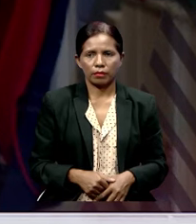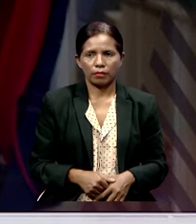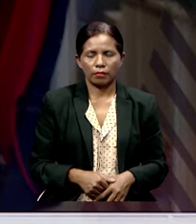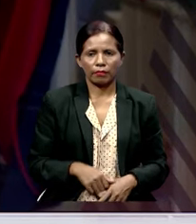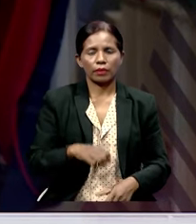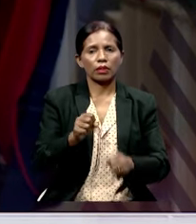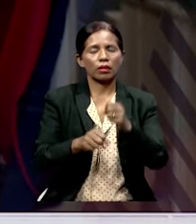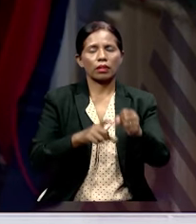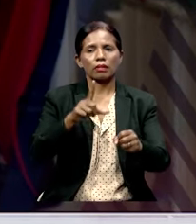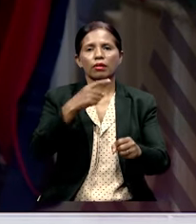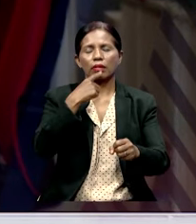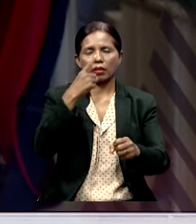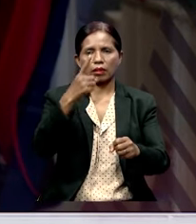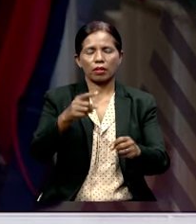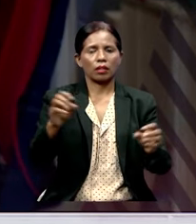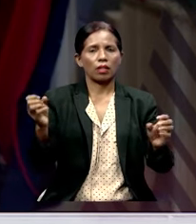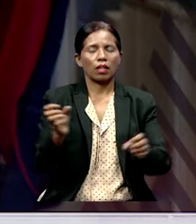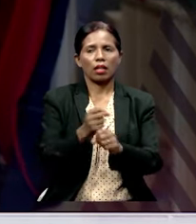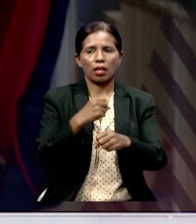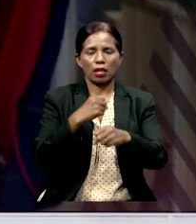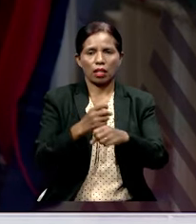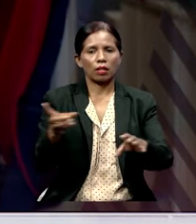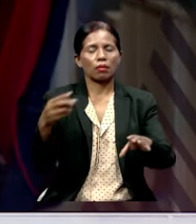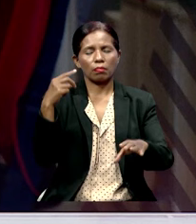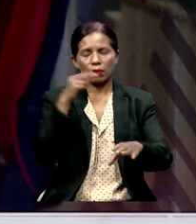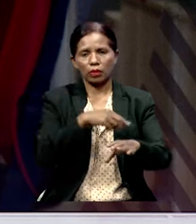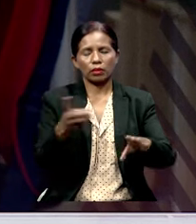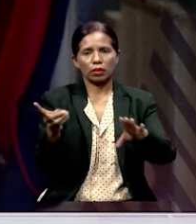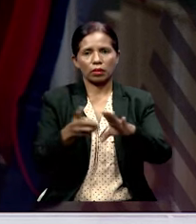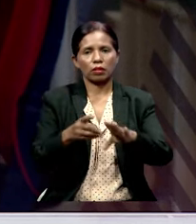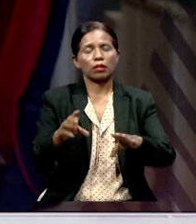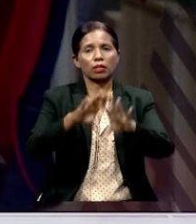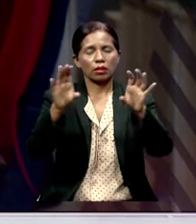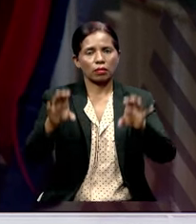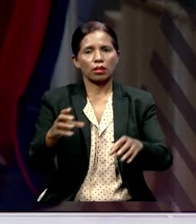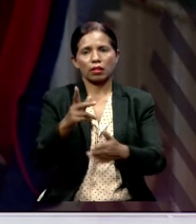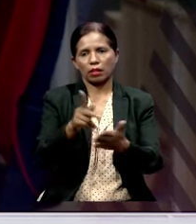Sociedade civil considera falsifica diploma escolar ne crime.